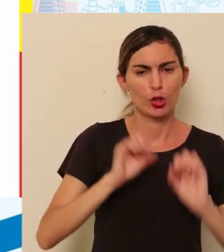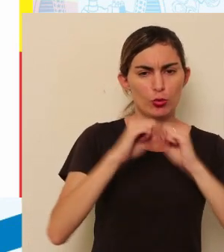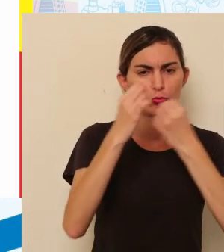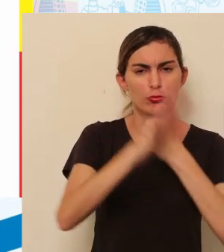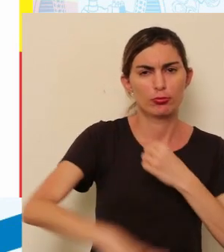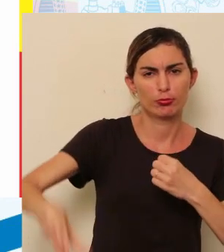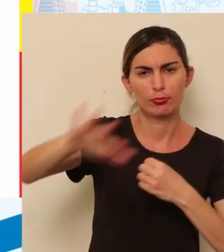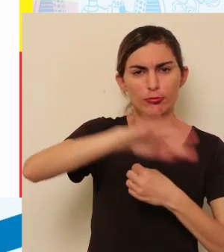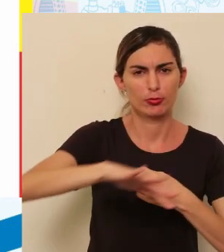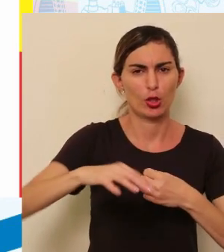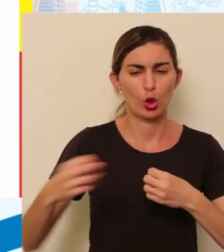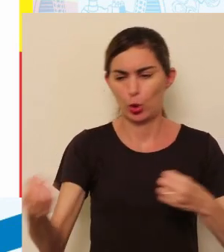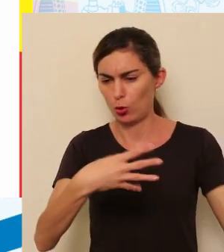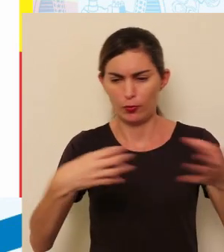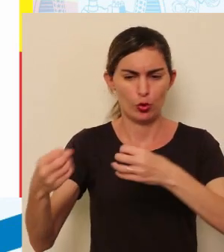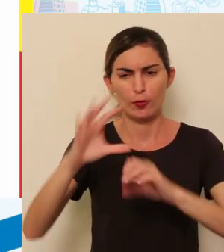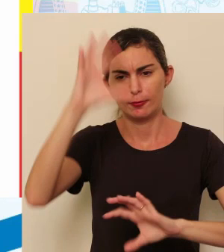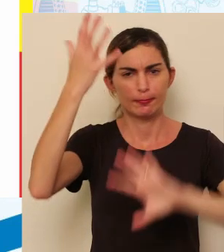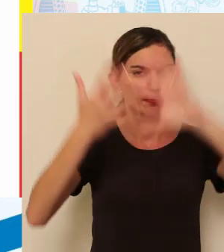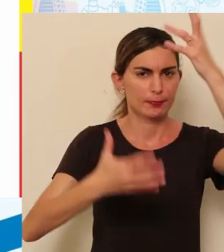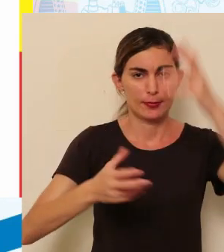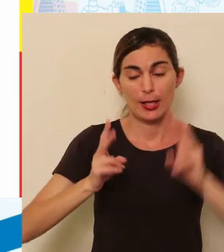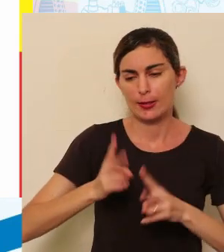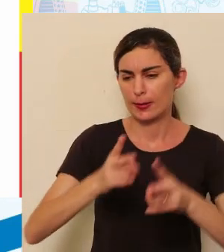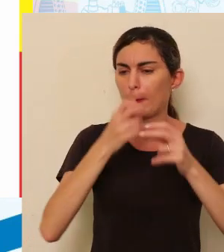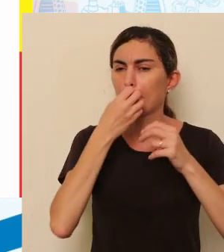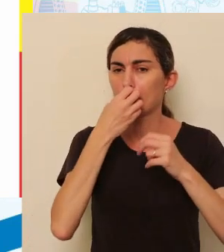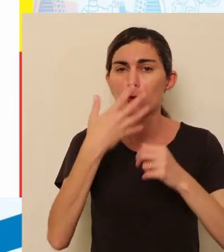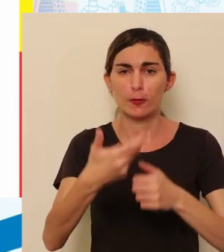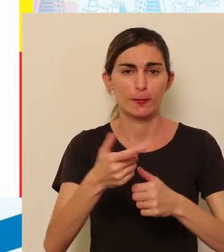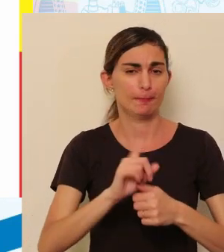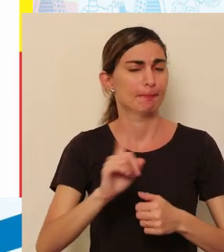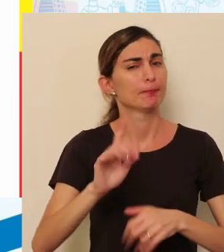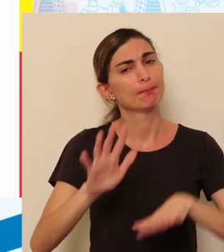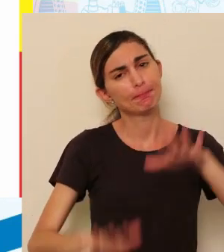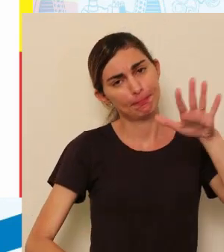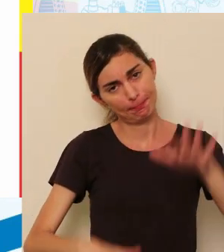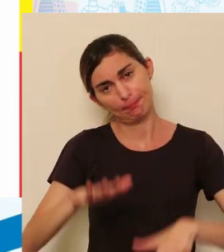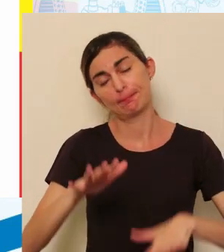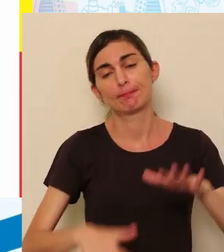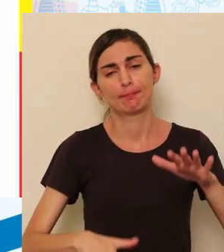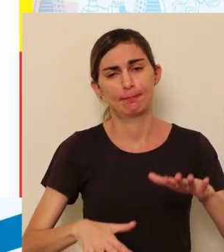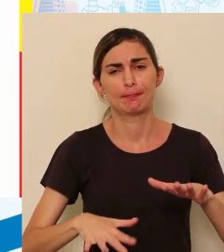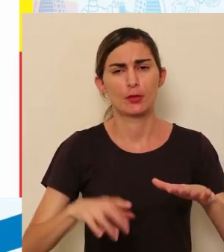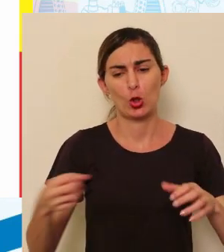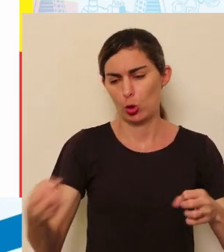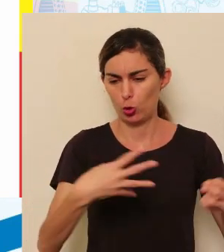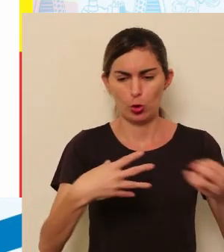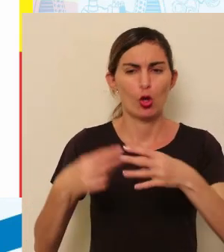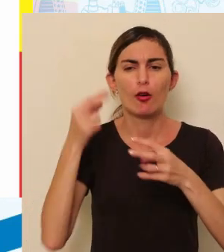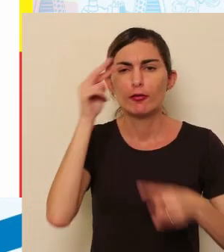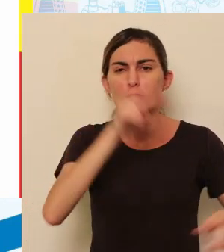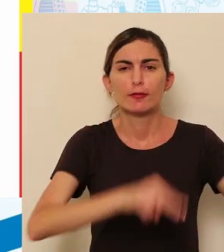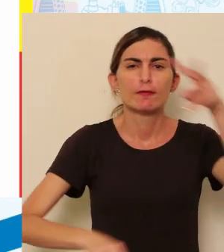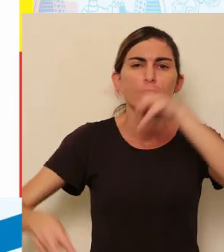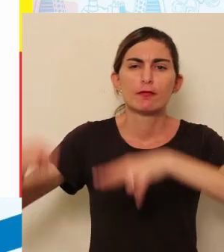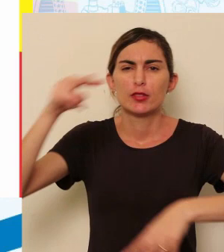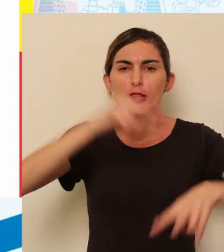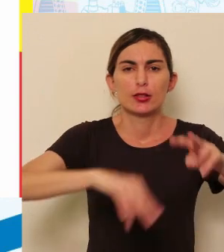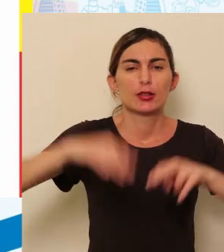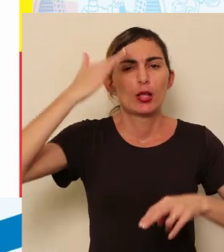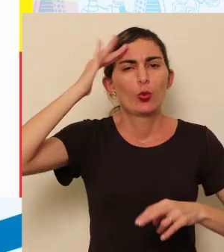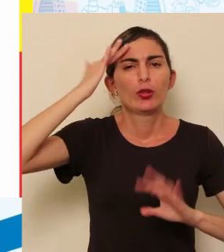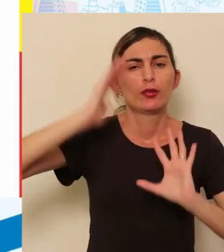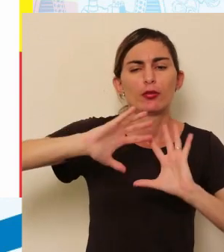vida em sociedade. Esses novos acontecimentos, nem sempre bons, foram definindo a nova forma de ver